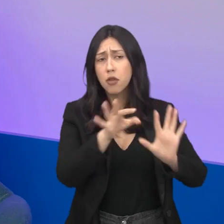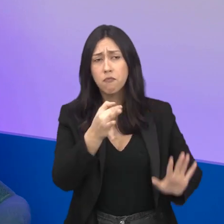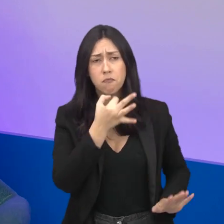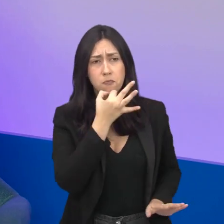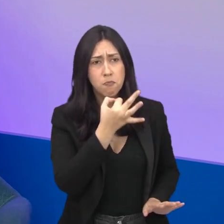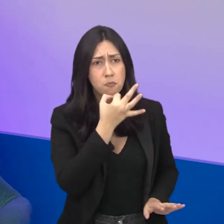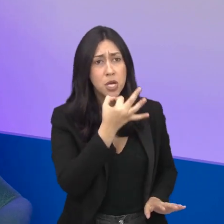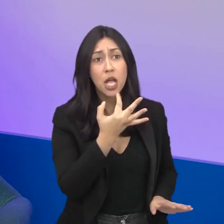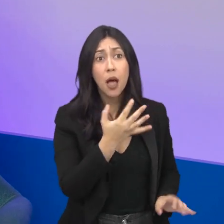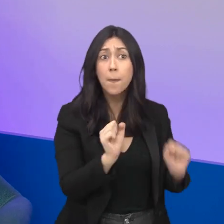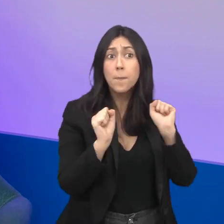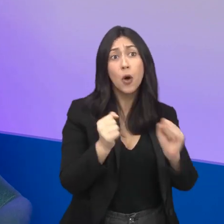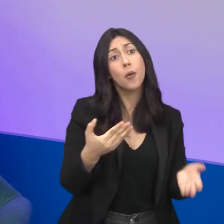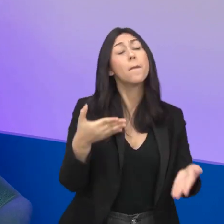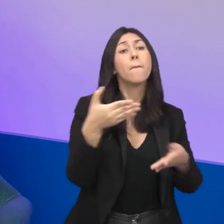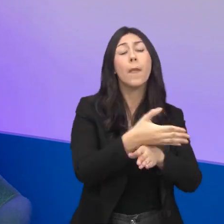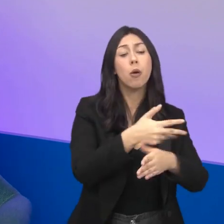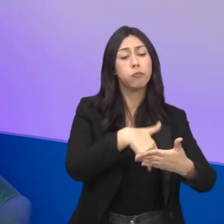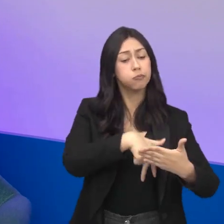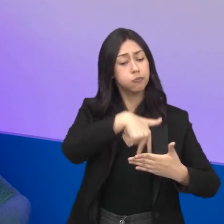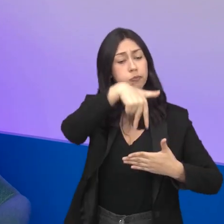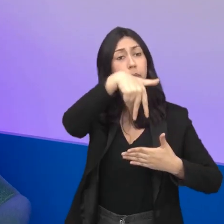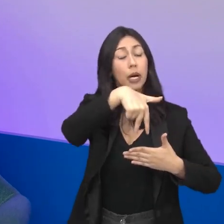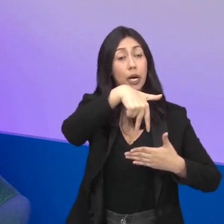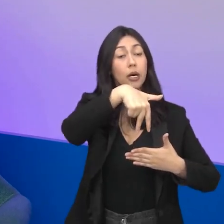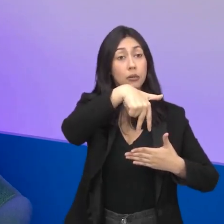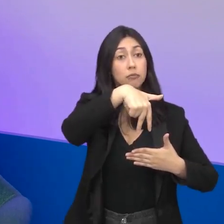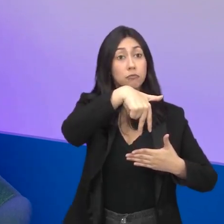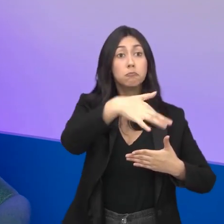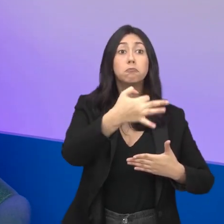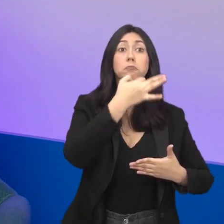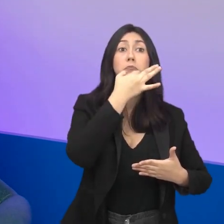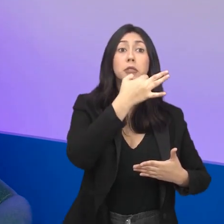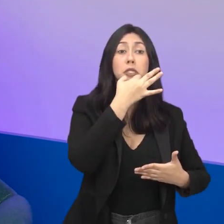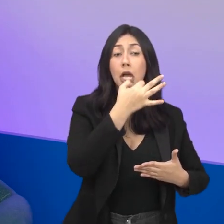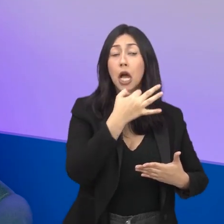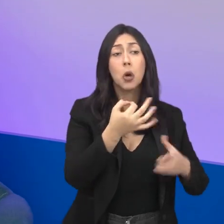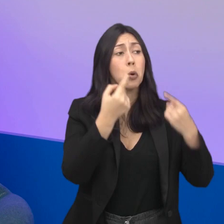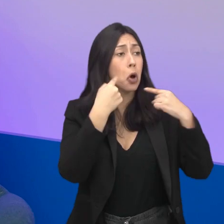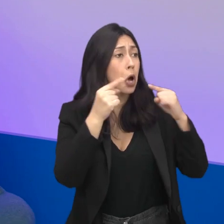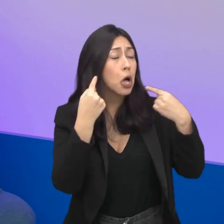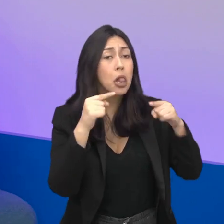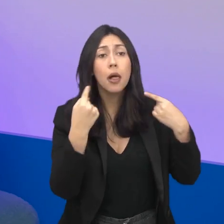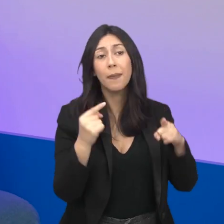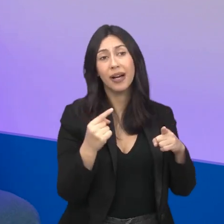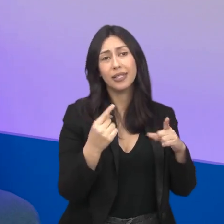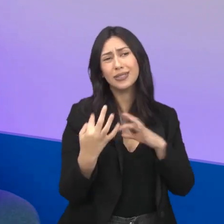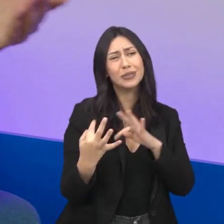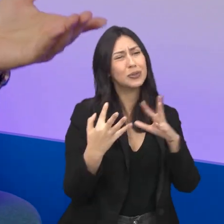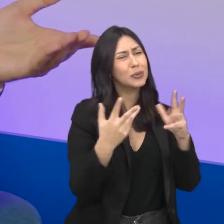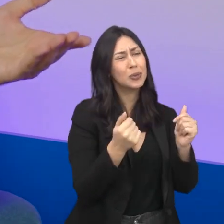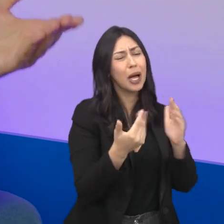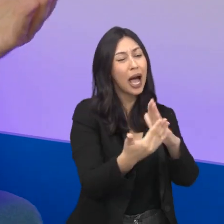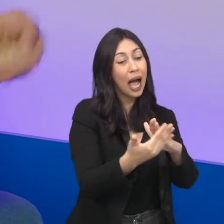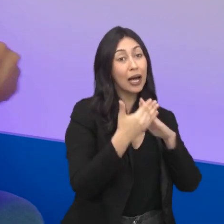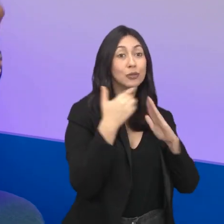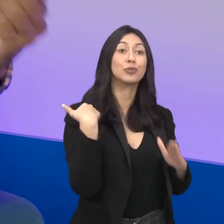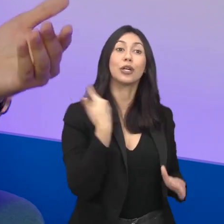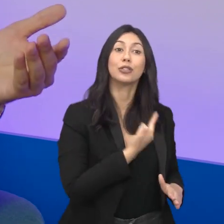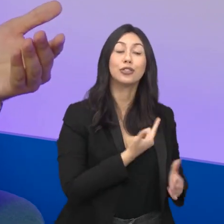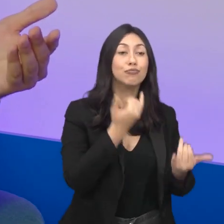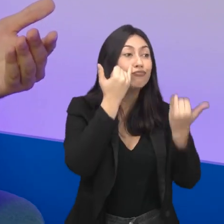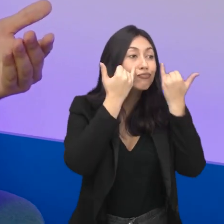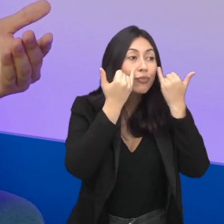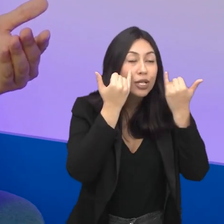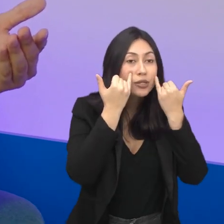regimento, onde o cidadão pode participar no plenário da tribuna para dar a sua opinião. Sim. Tudo isso contribui para que a gente